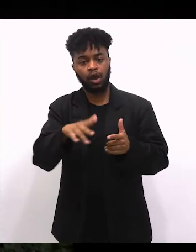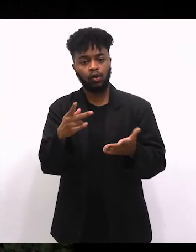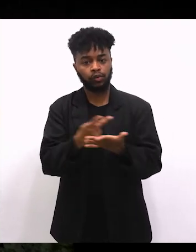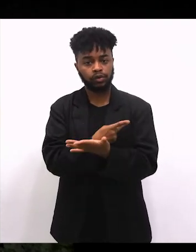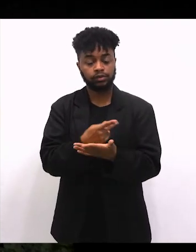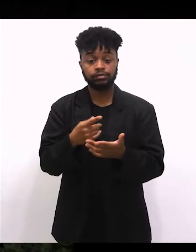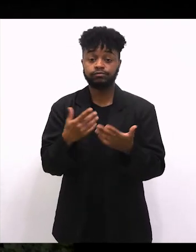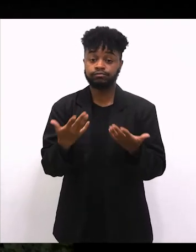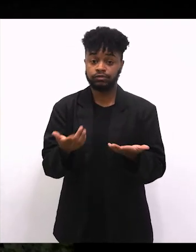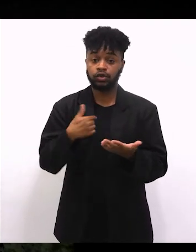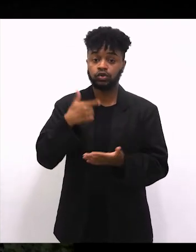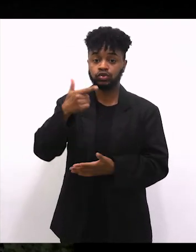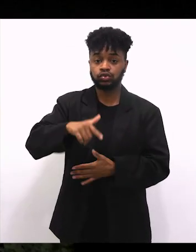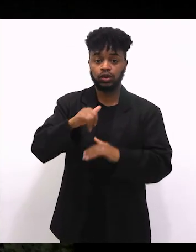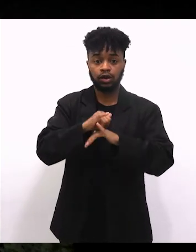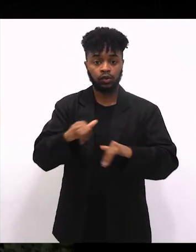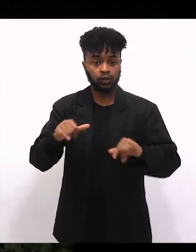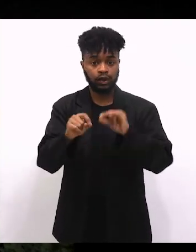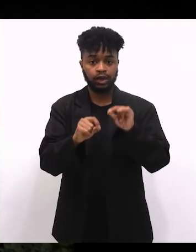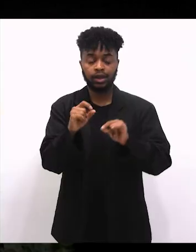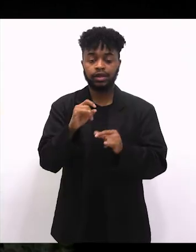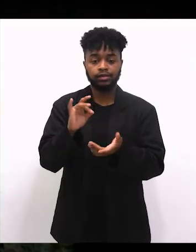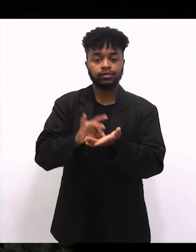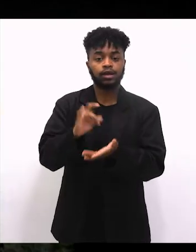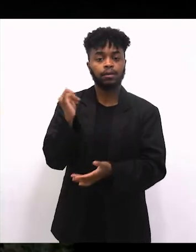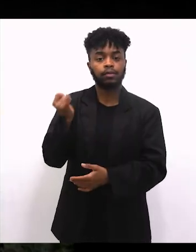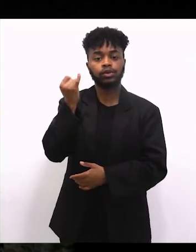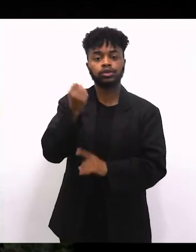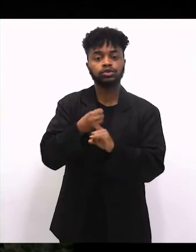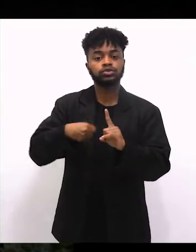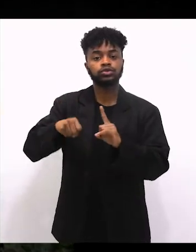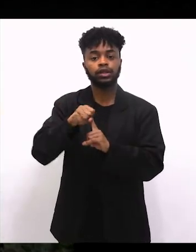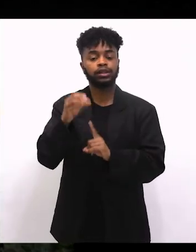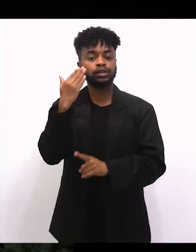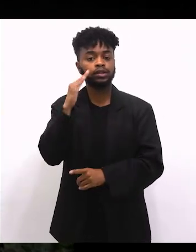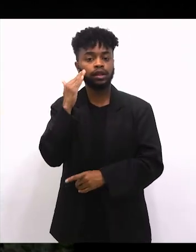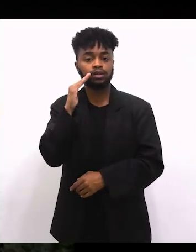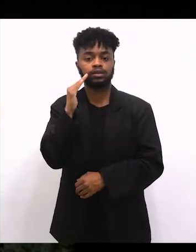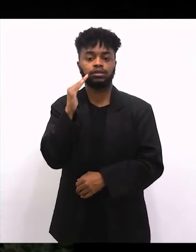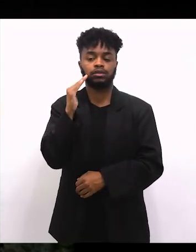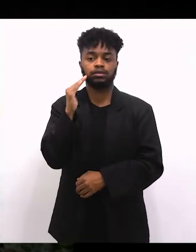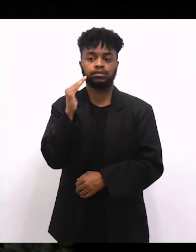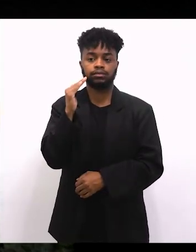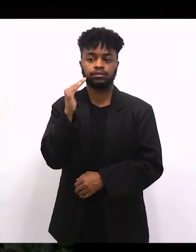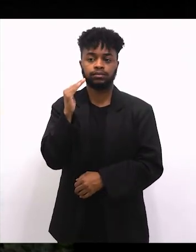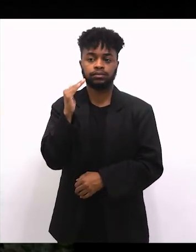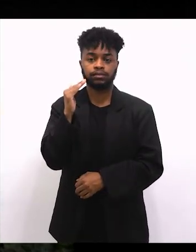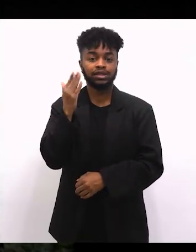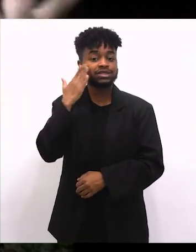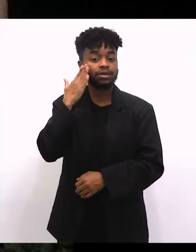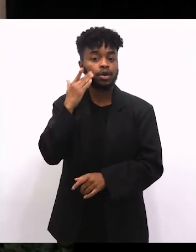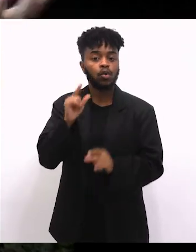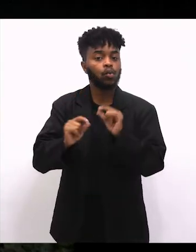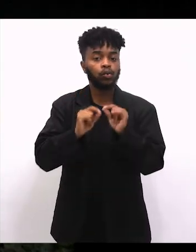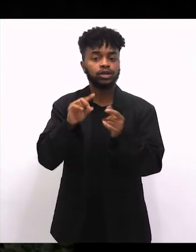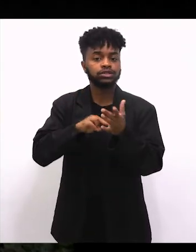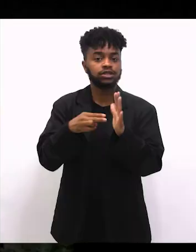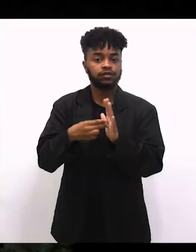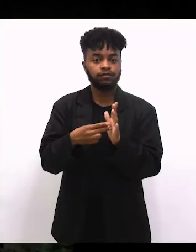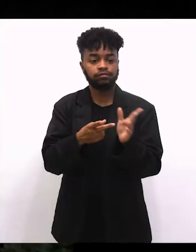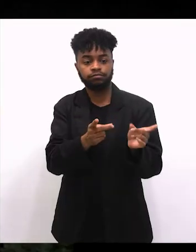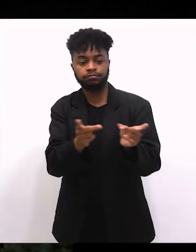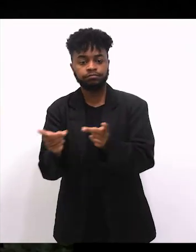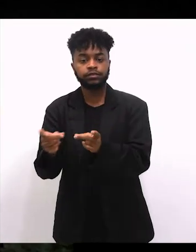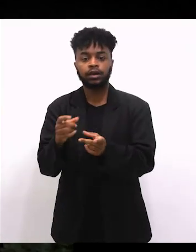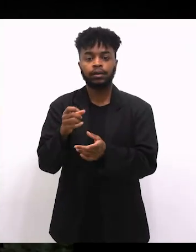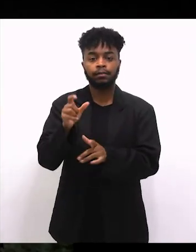vez, eu falo, né, que é muito importante a sociedade ter clareza do que... saber o que é o